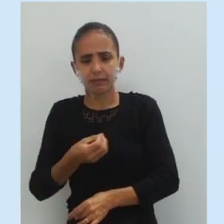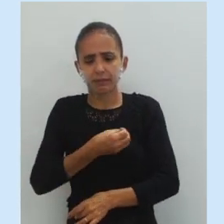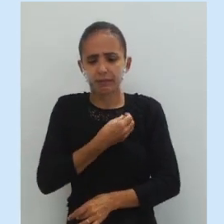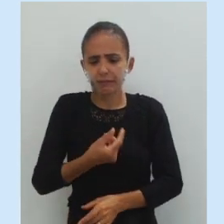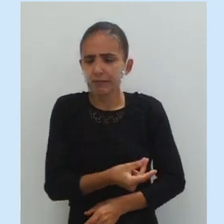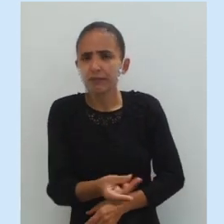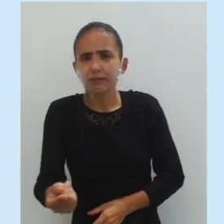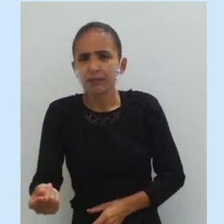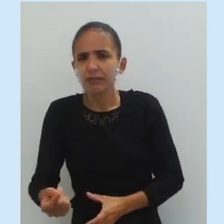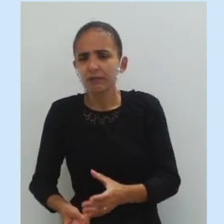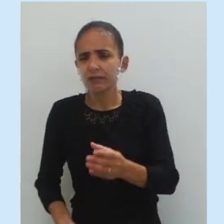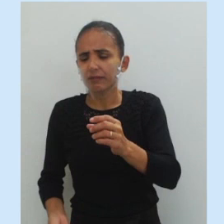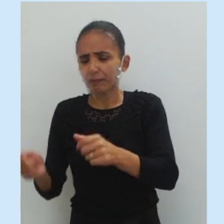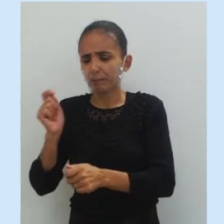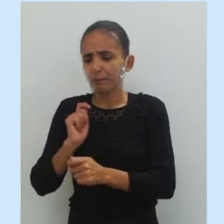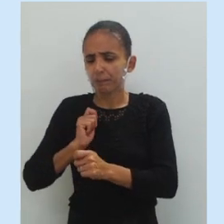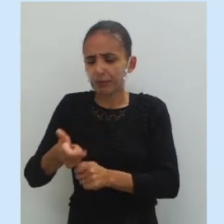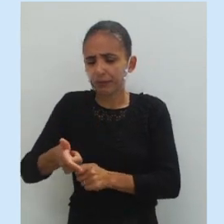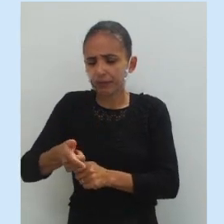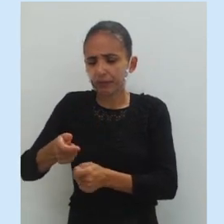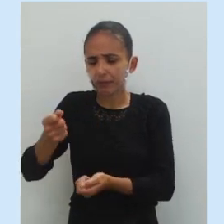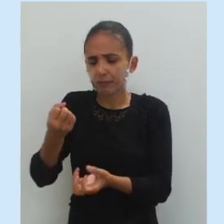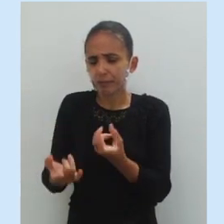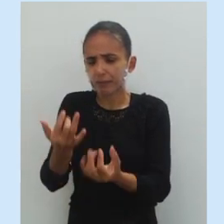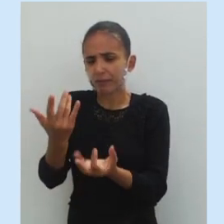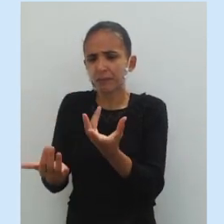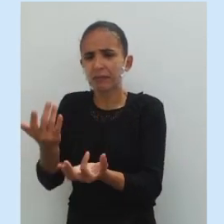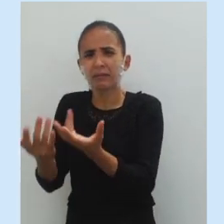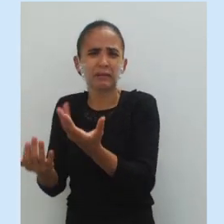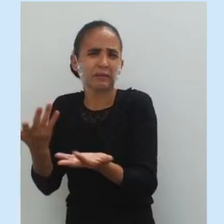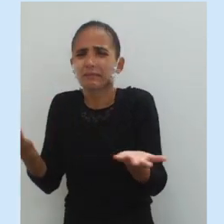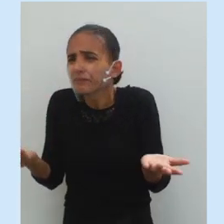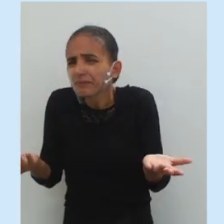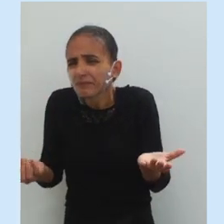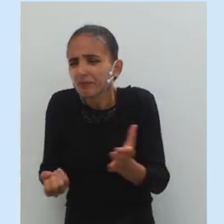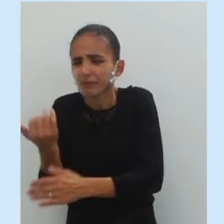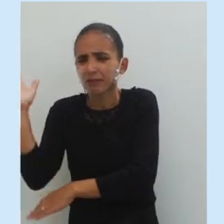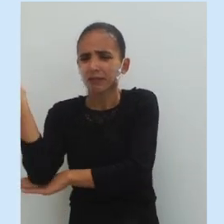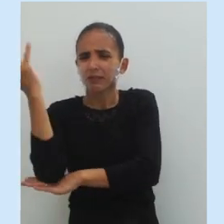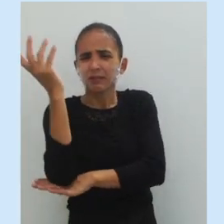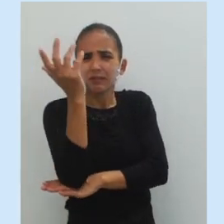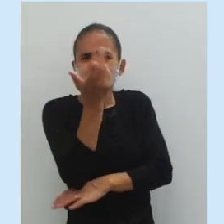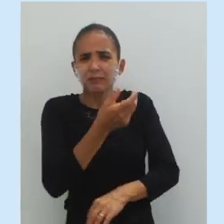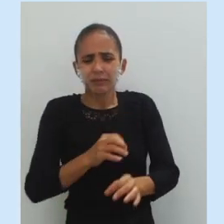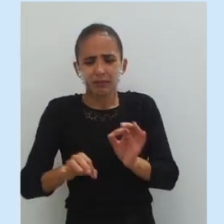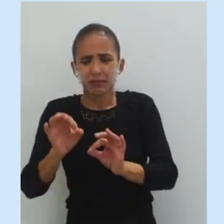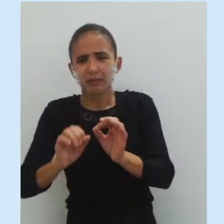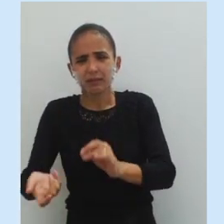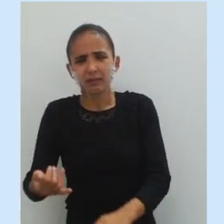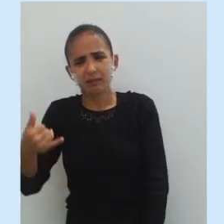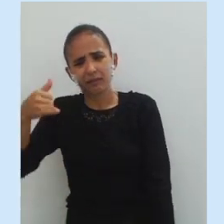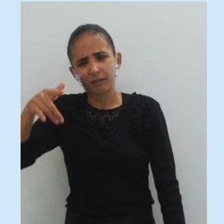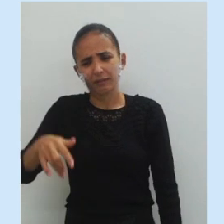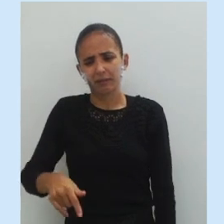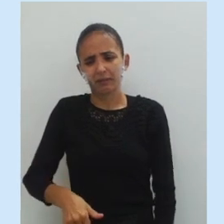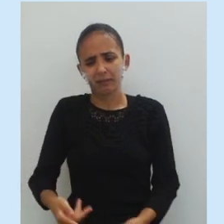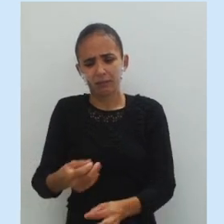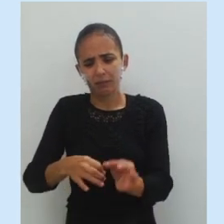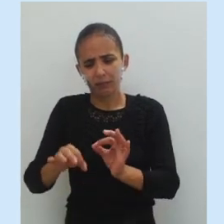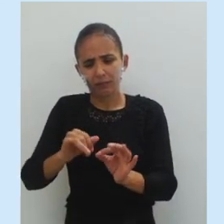sair queimando tudo para ter uma monocultura, para criar gado, ou se não para